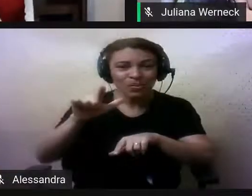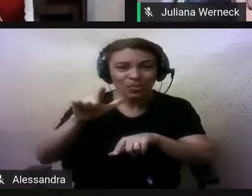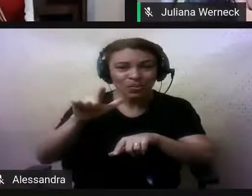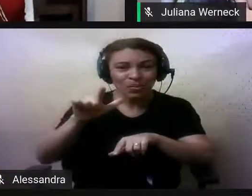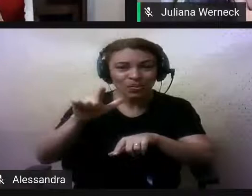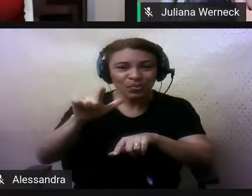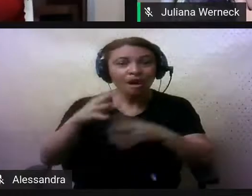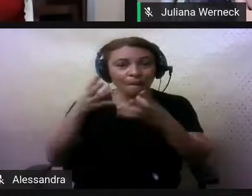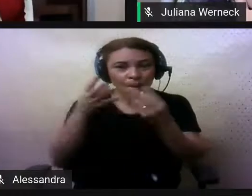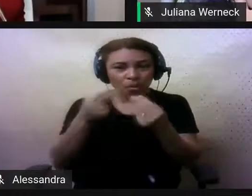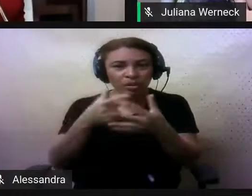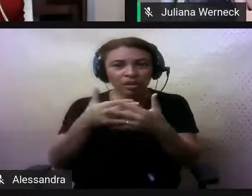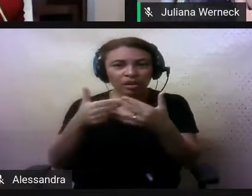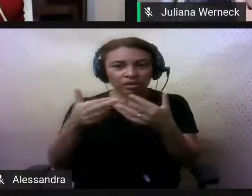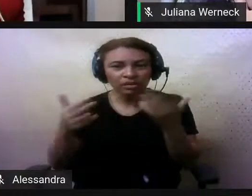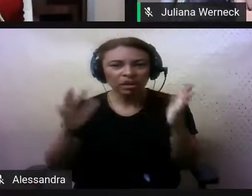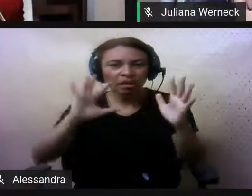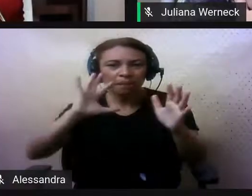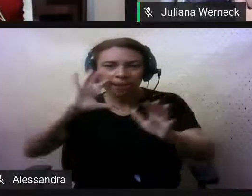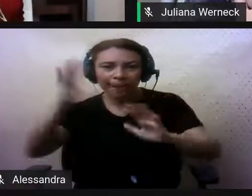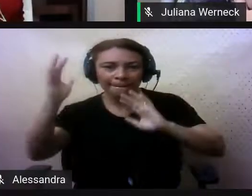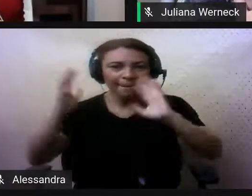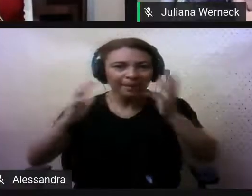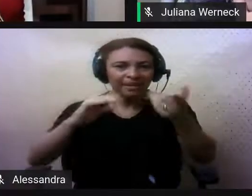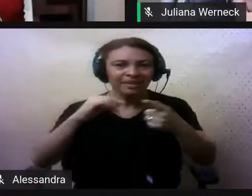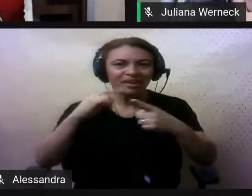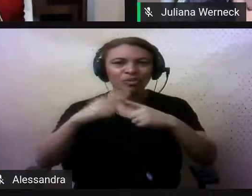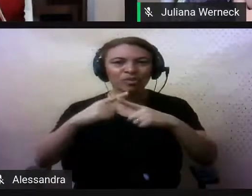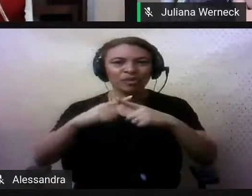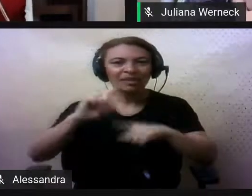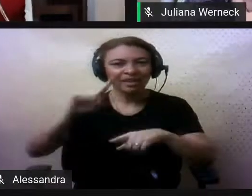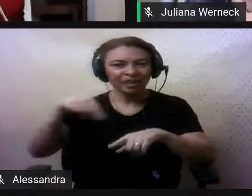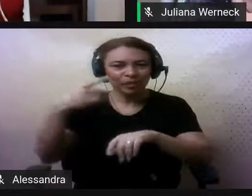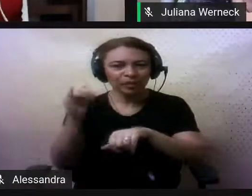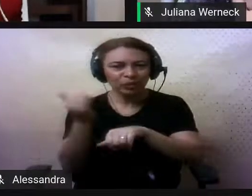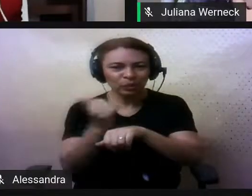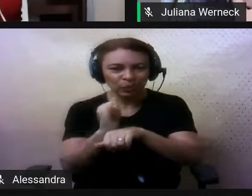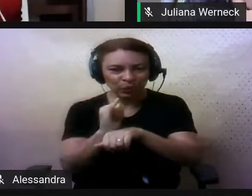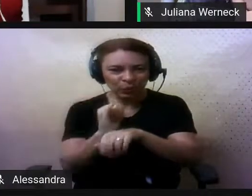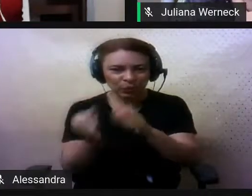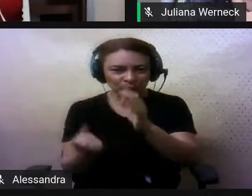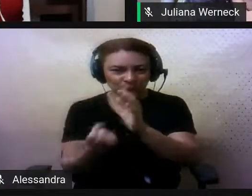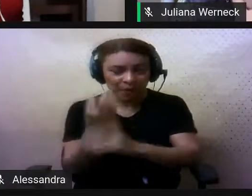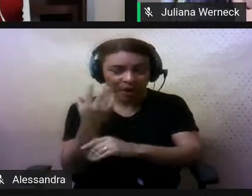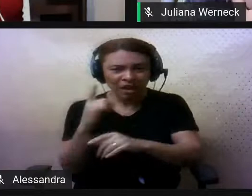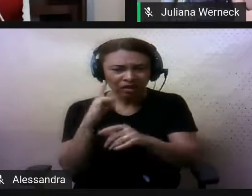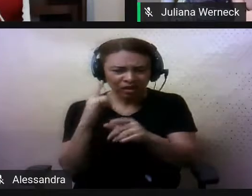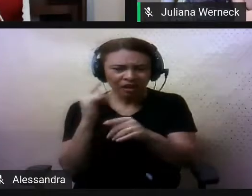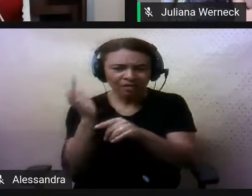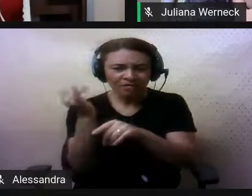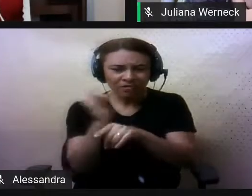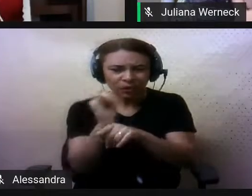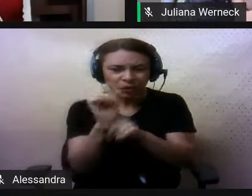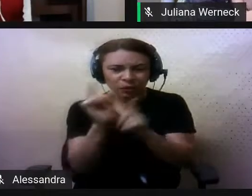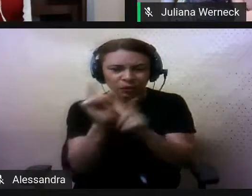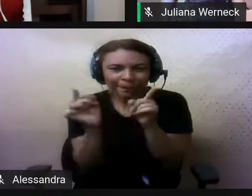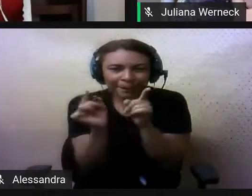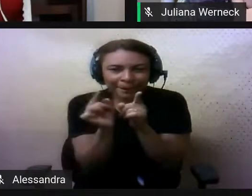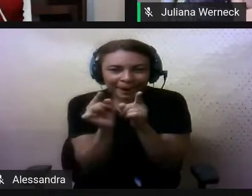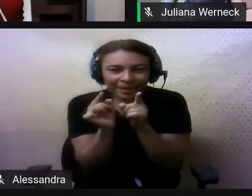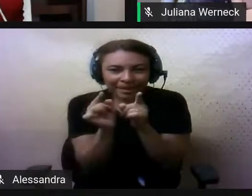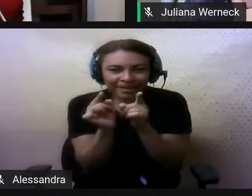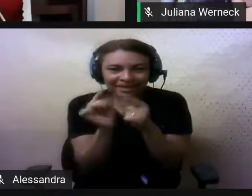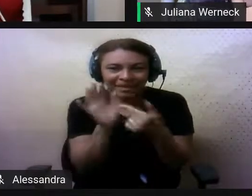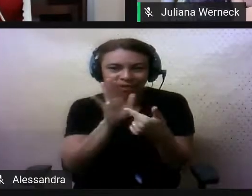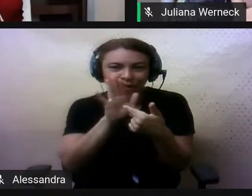muitas coisas começaram a acontecer justamente depois do YouTube. Eu trouxe um trechinho do vídeo, eu vou pedir para o Rodrigo dar um play para